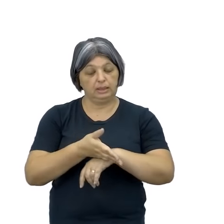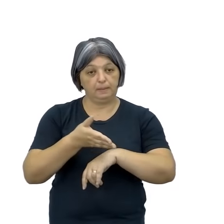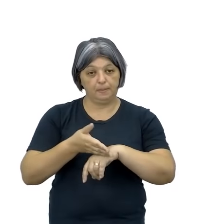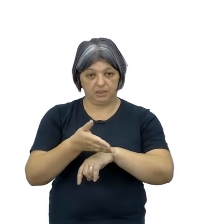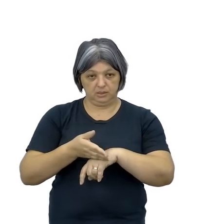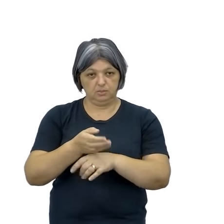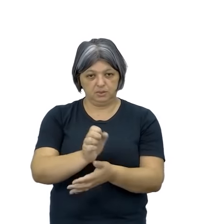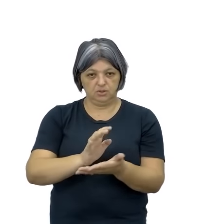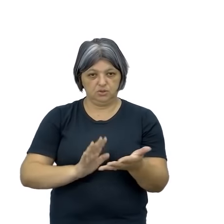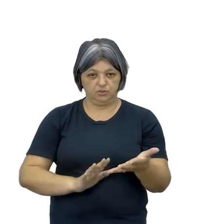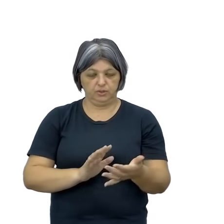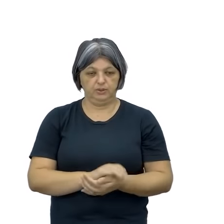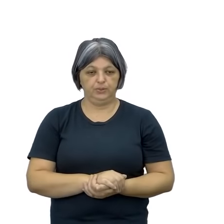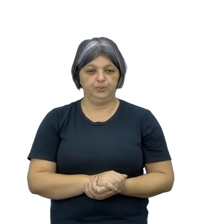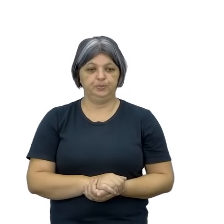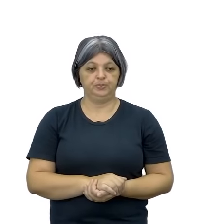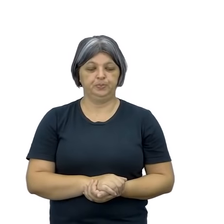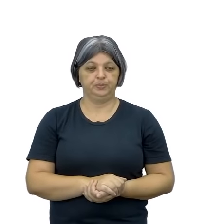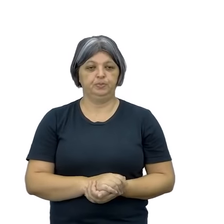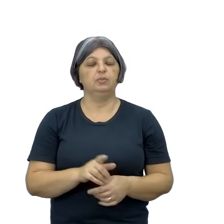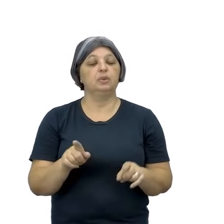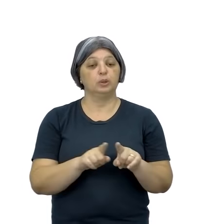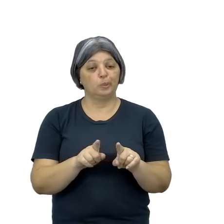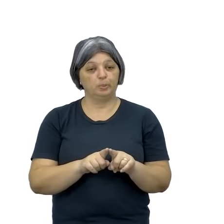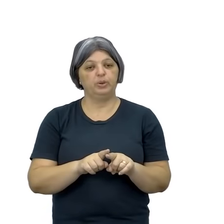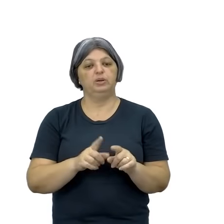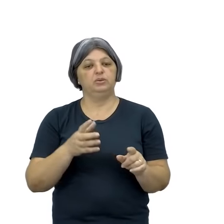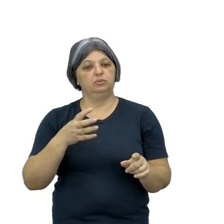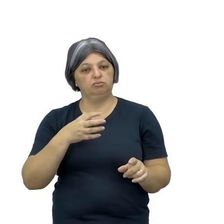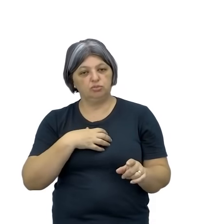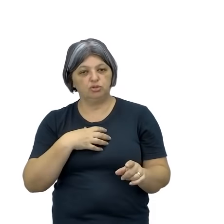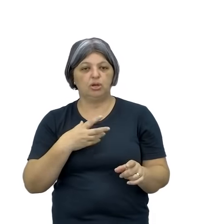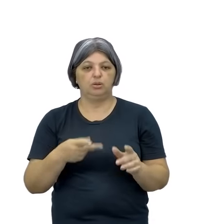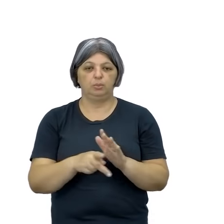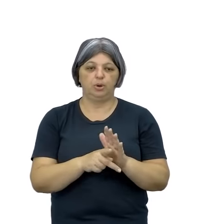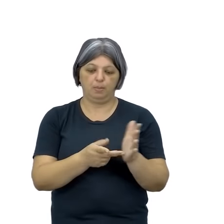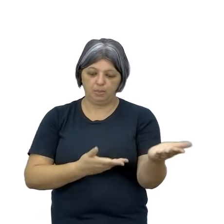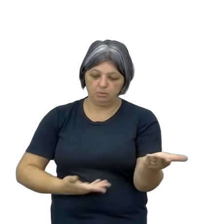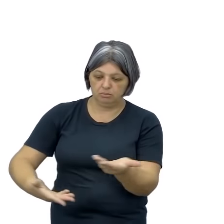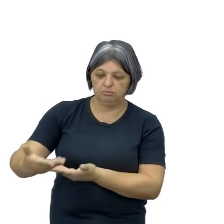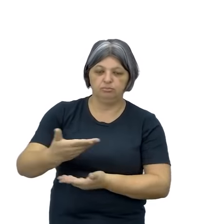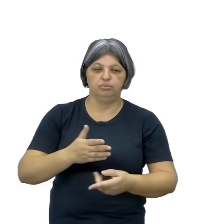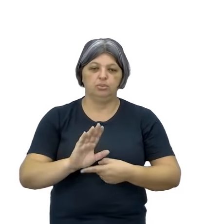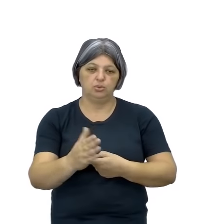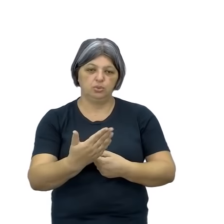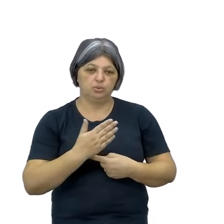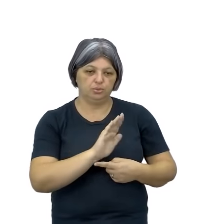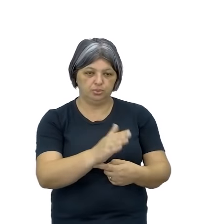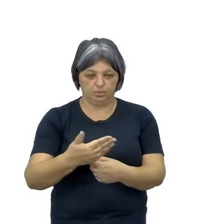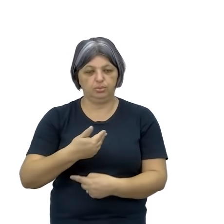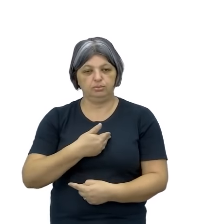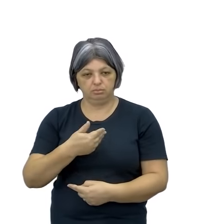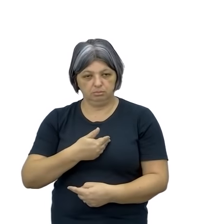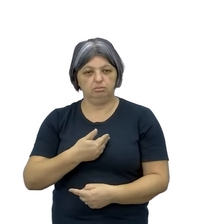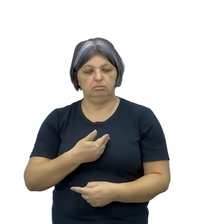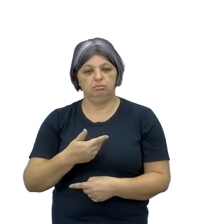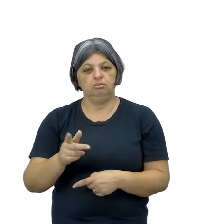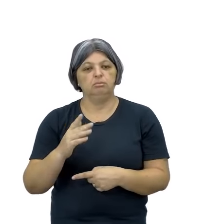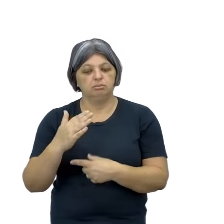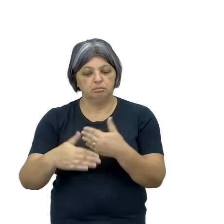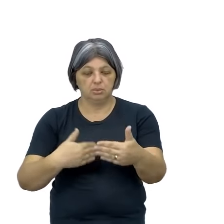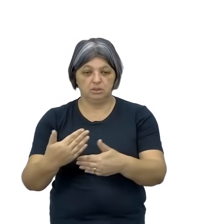de atividades, né? Então, de forma colaborativa, onde eles podem um ajudar o outro, sempre nesse pensamento, nesse